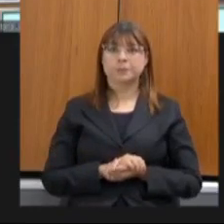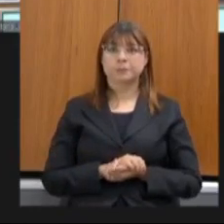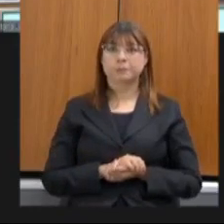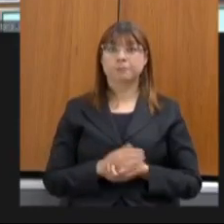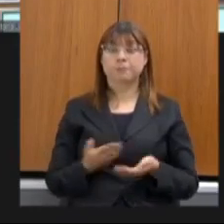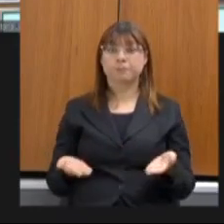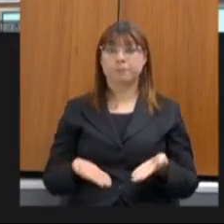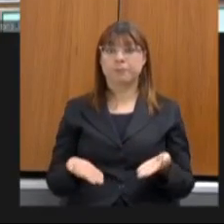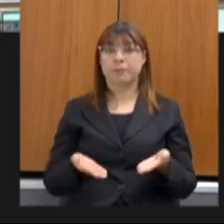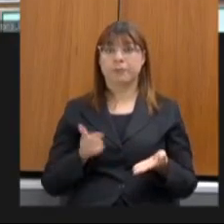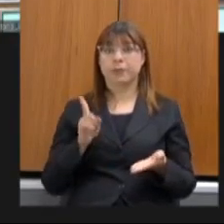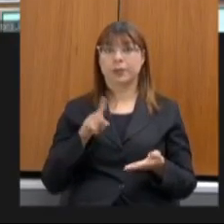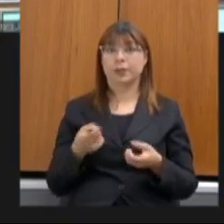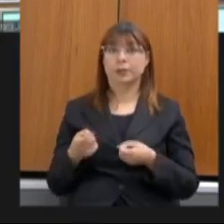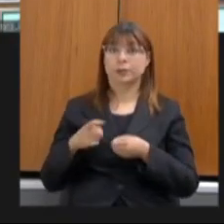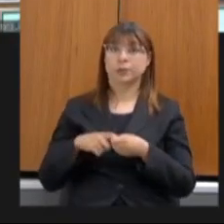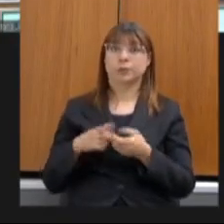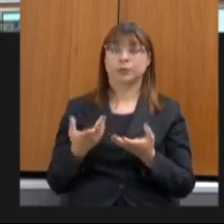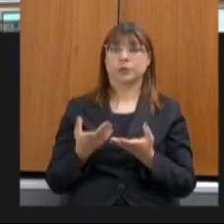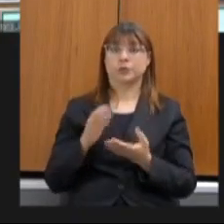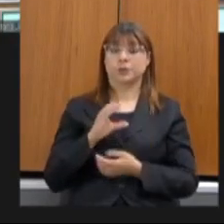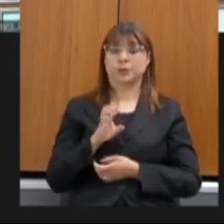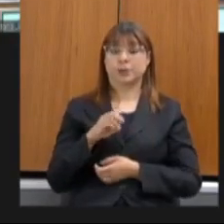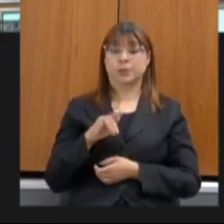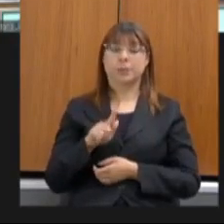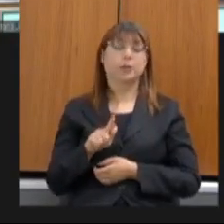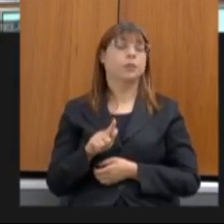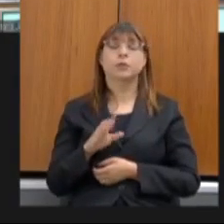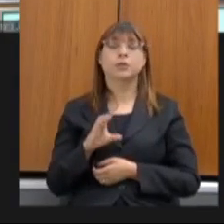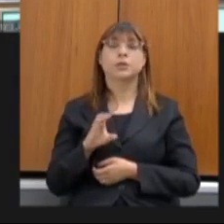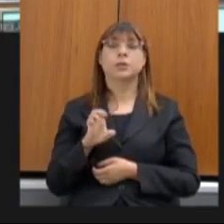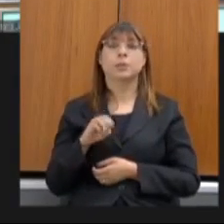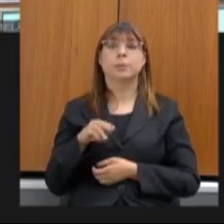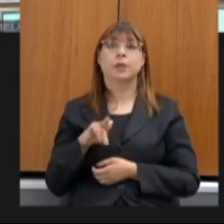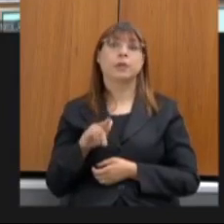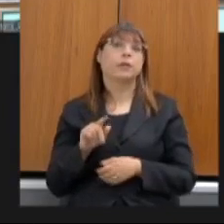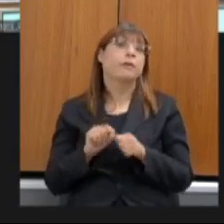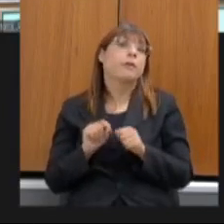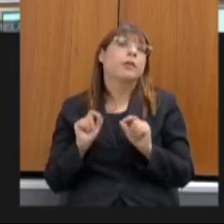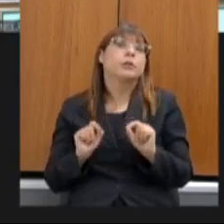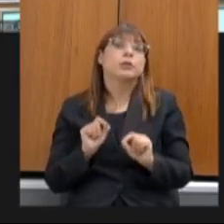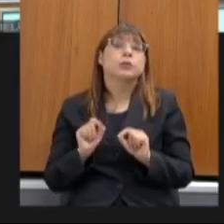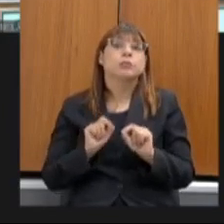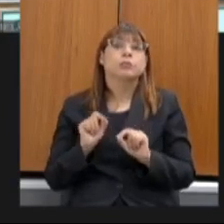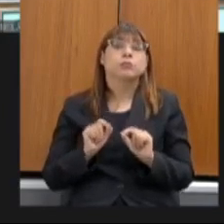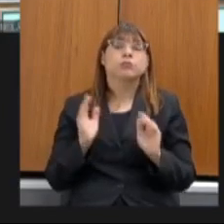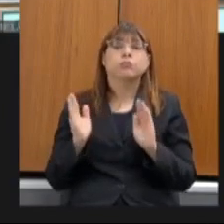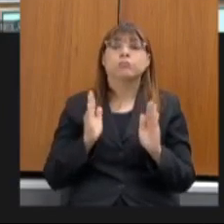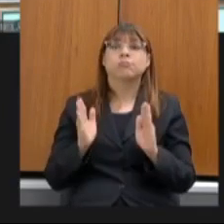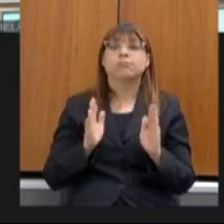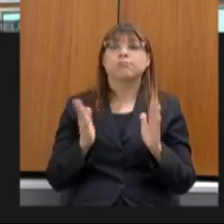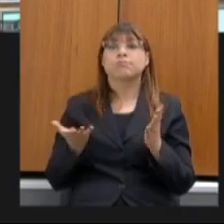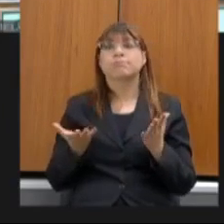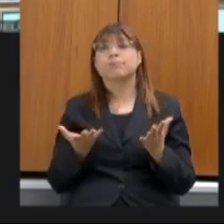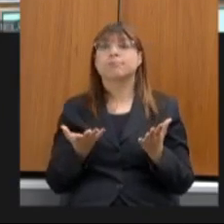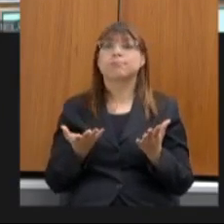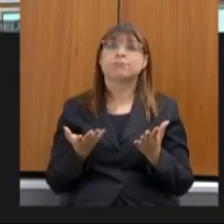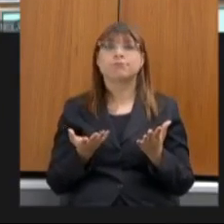e Agora aguente nas vinculadas Cemig é o que que essa rede fez nessa nessa